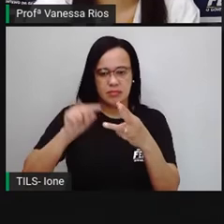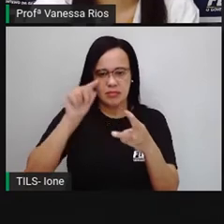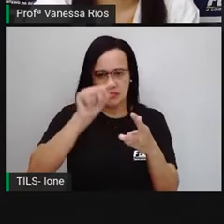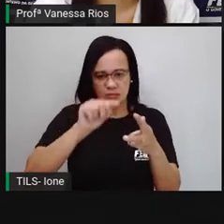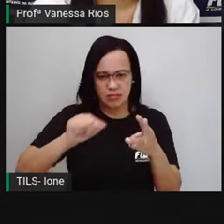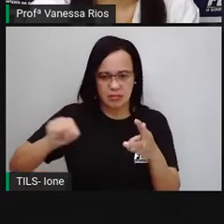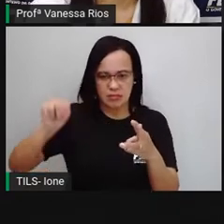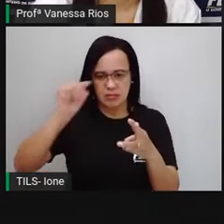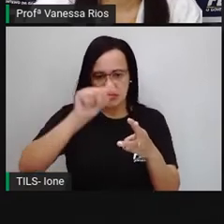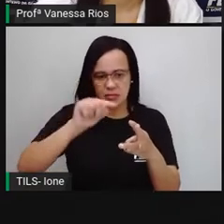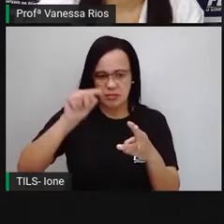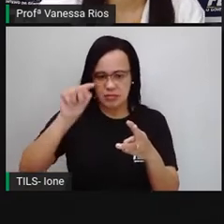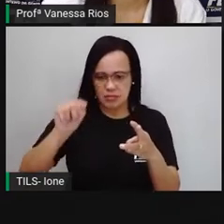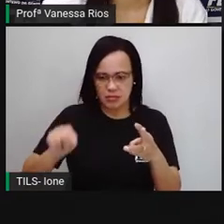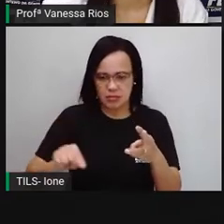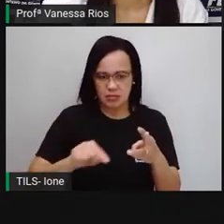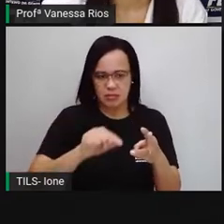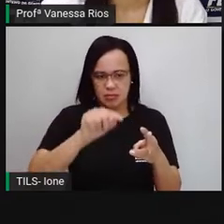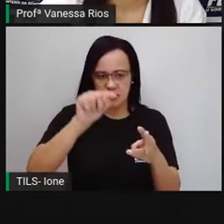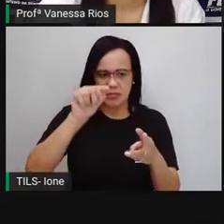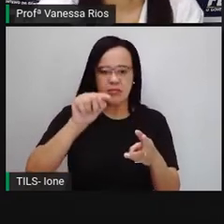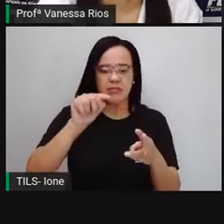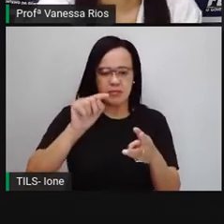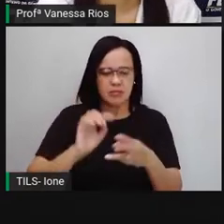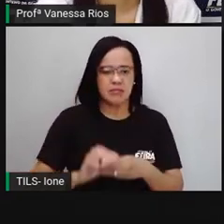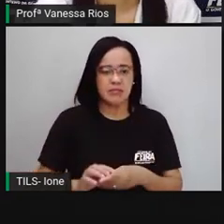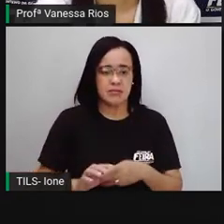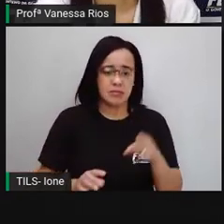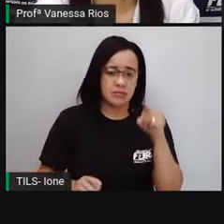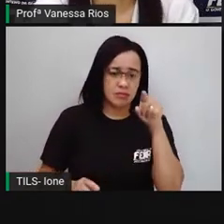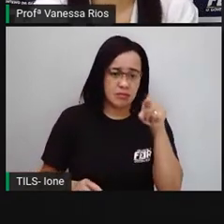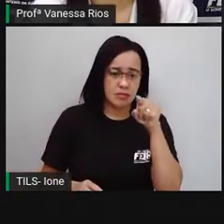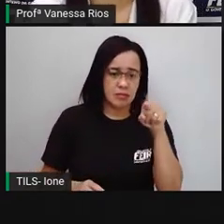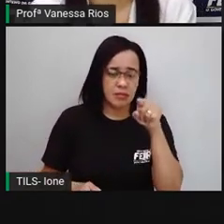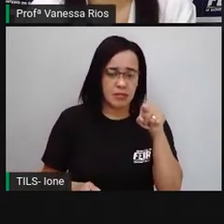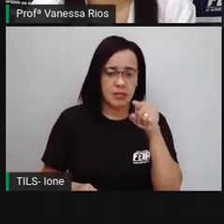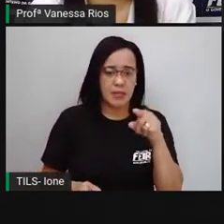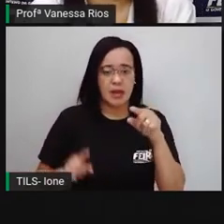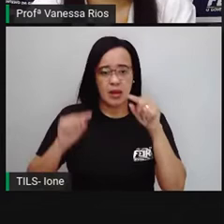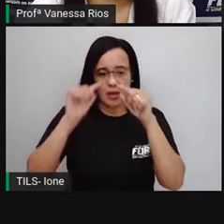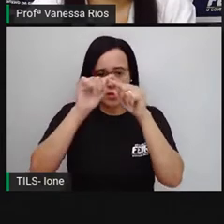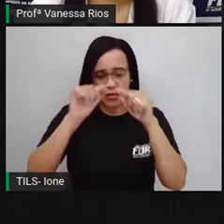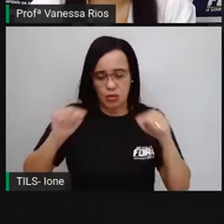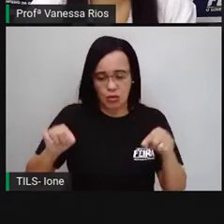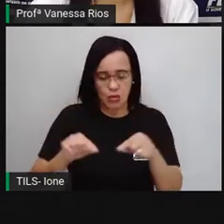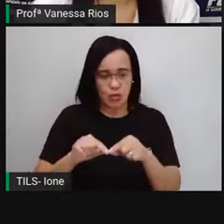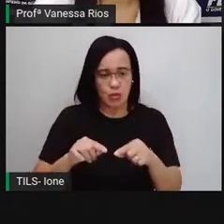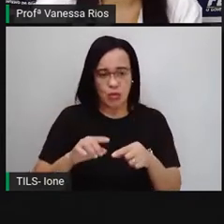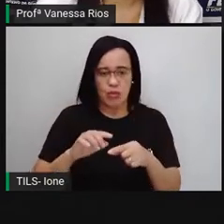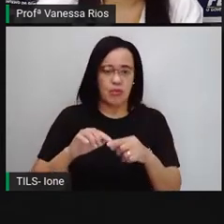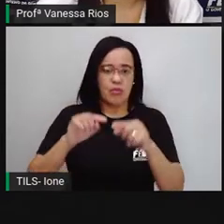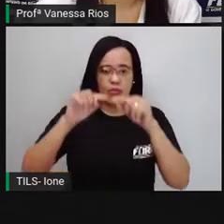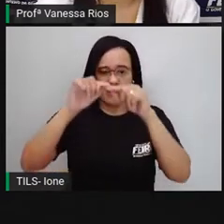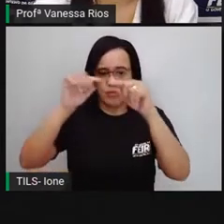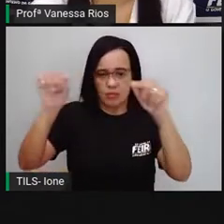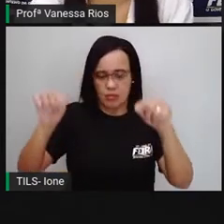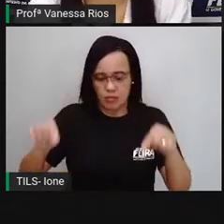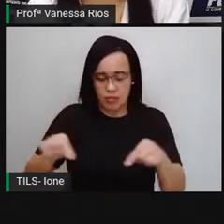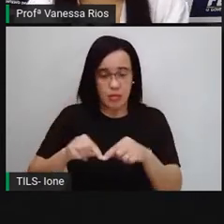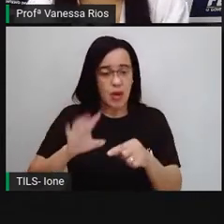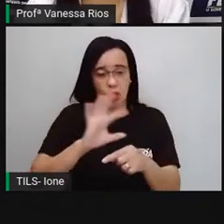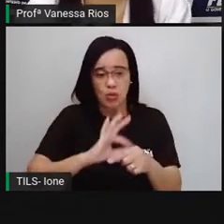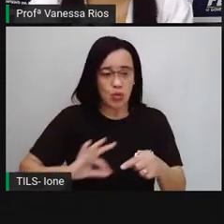face arredondada. No caso dos poliedros, todas as faces são planas. São figuras diferentes